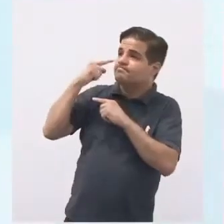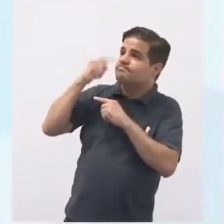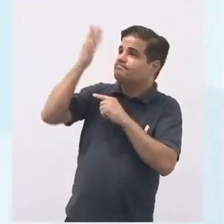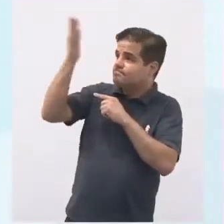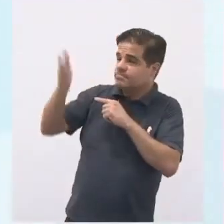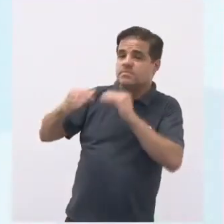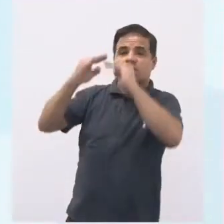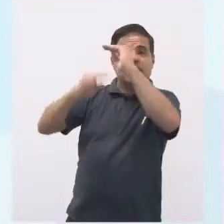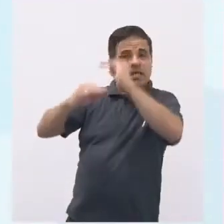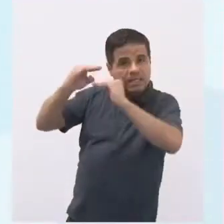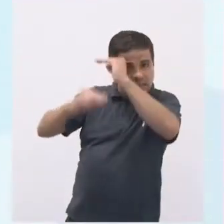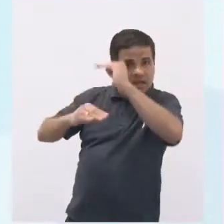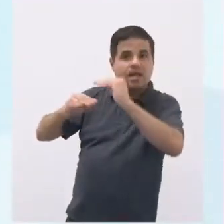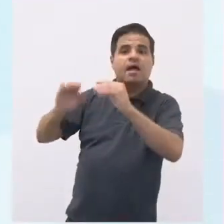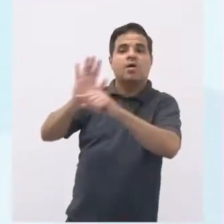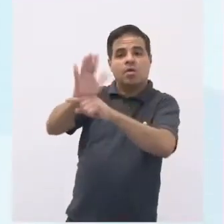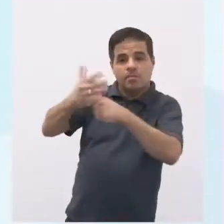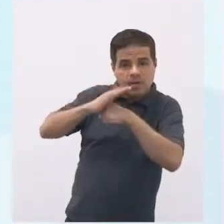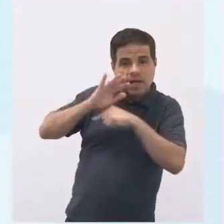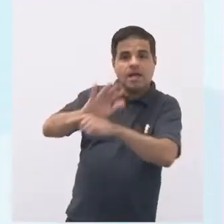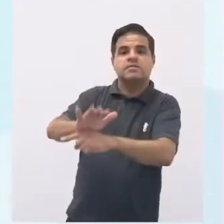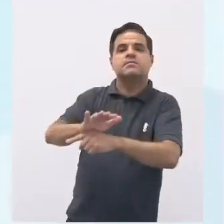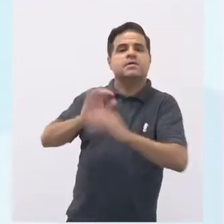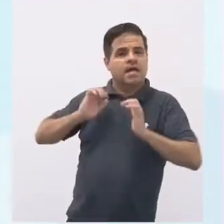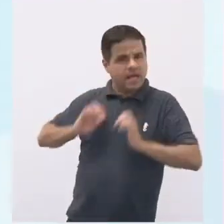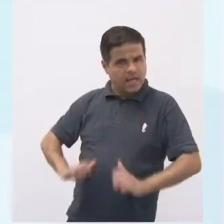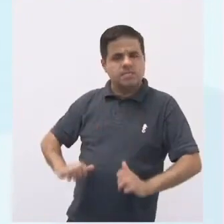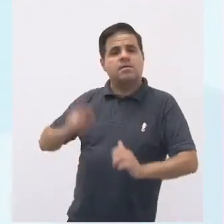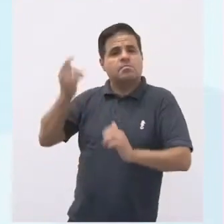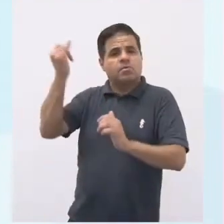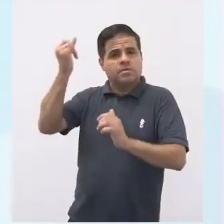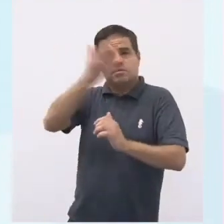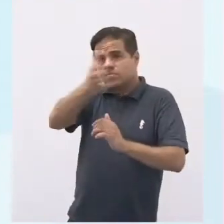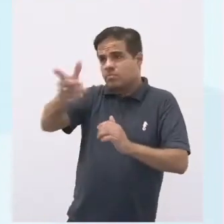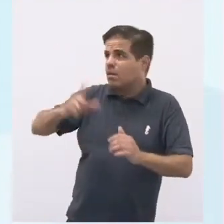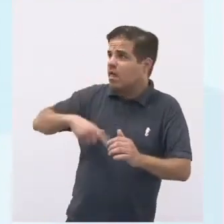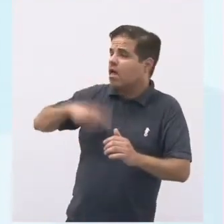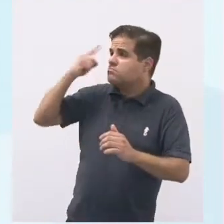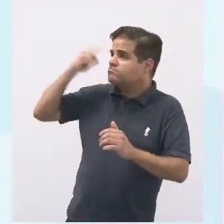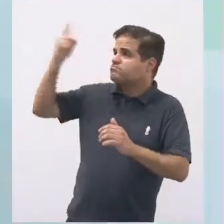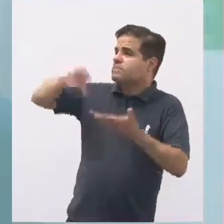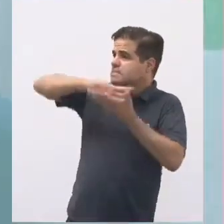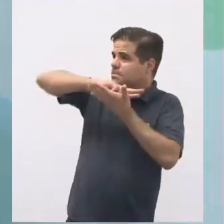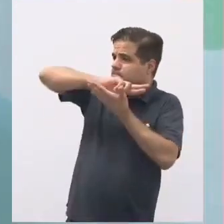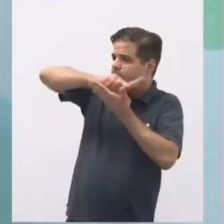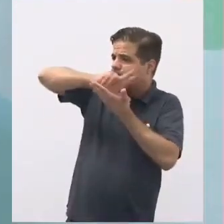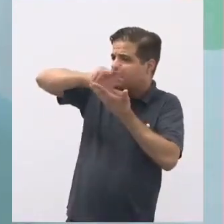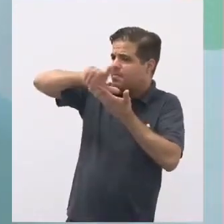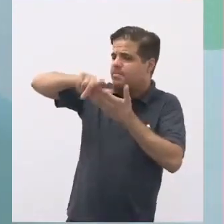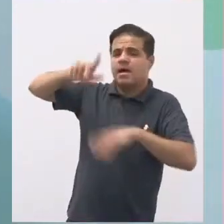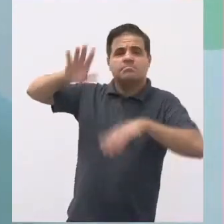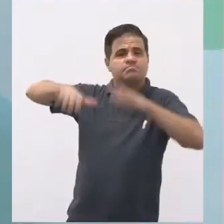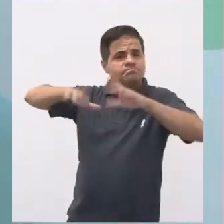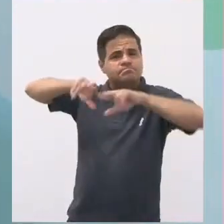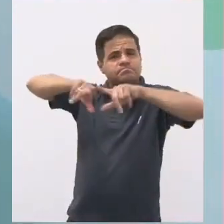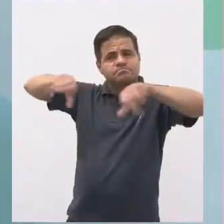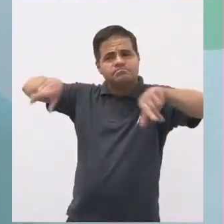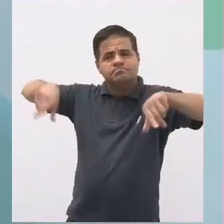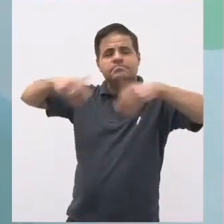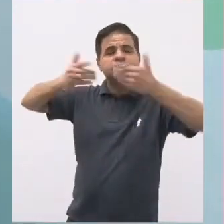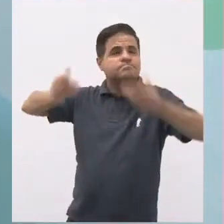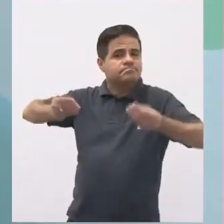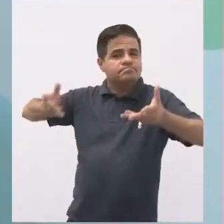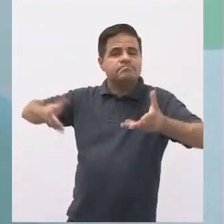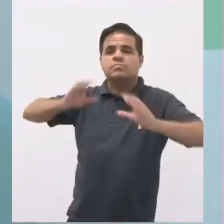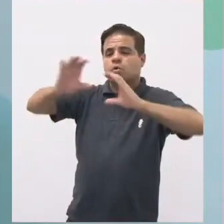sociedade, equidade, colaboração, ética, esse é um tripé importante, né, para você entender essa diversidade, essa diversificação